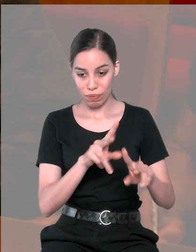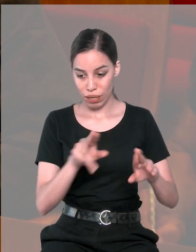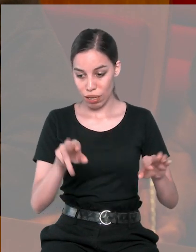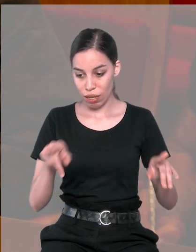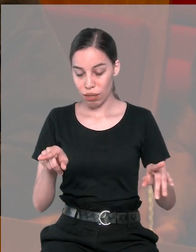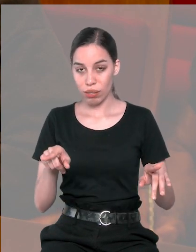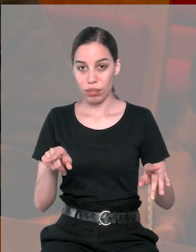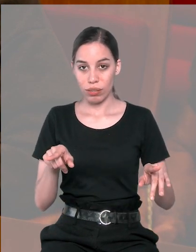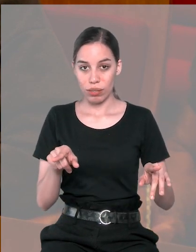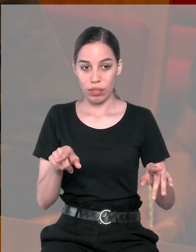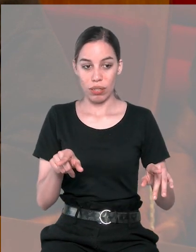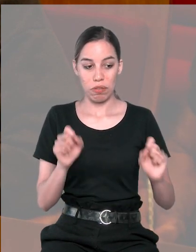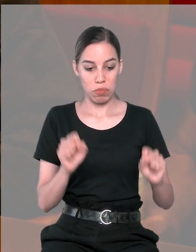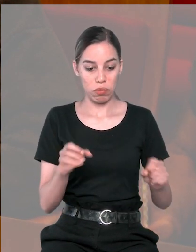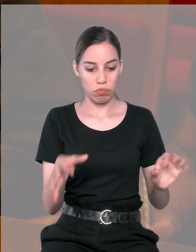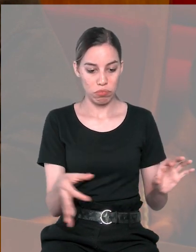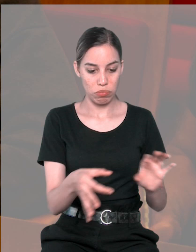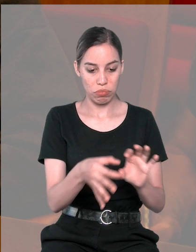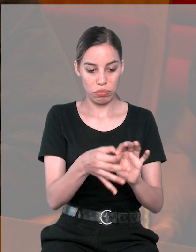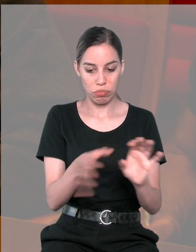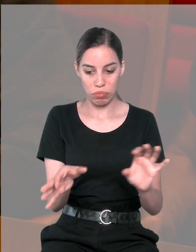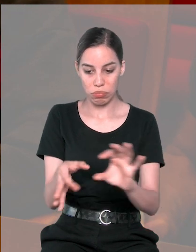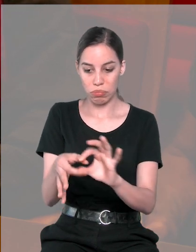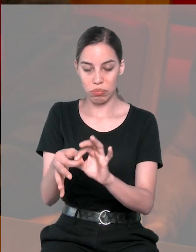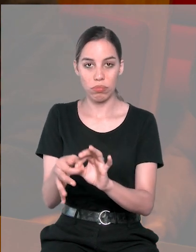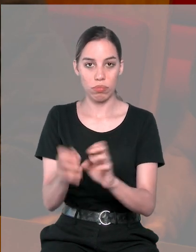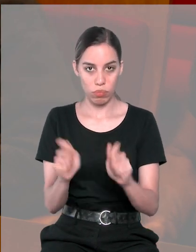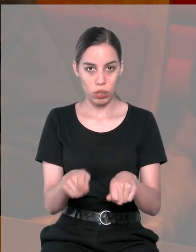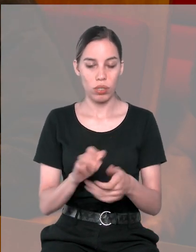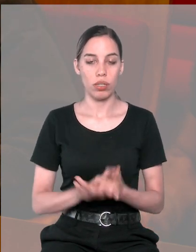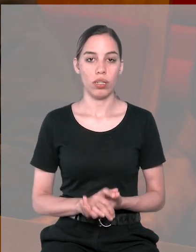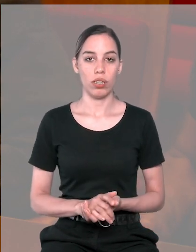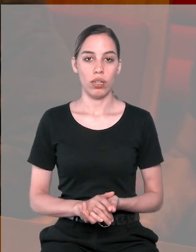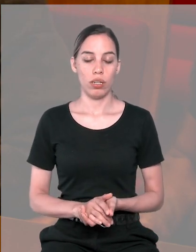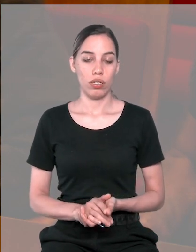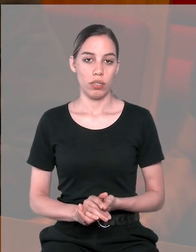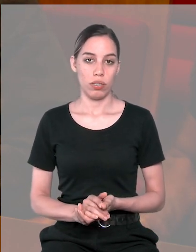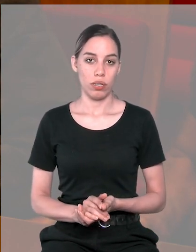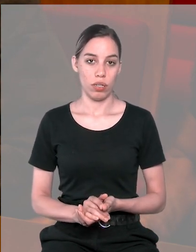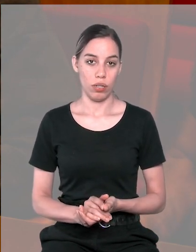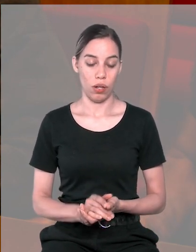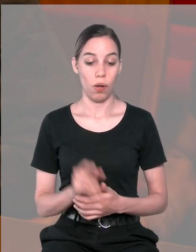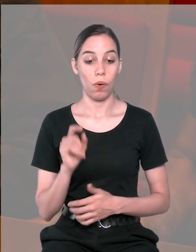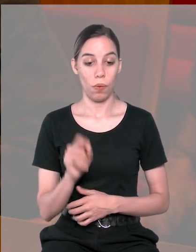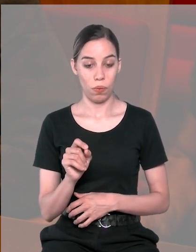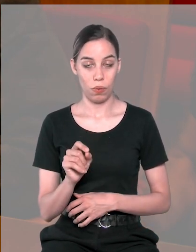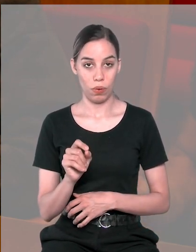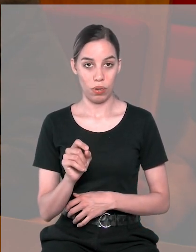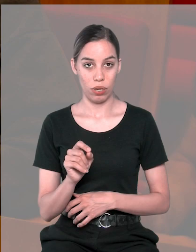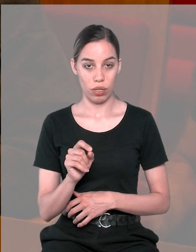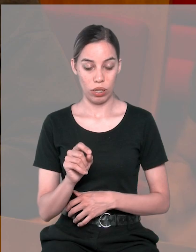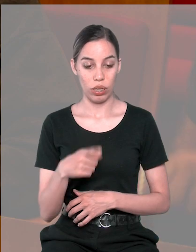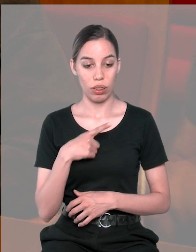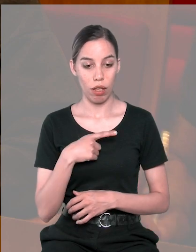heterogêneas, elas começam a se atravessar. Uma espectadora toma notas em seu caderno. O ponto ali do curso é que você